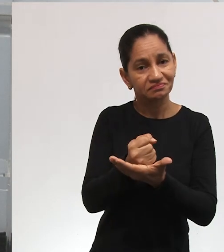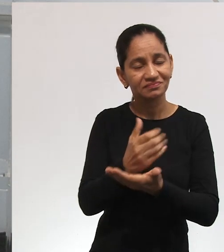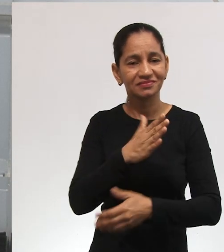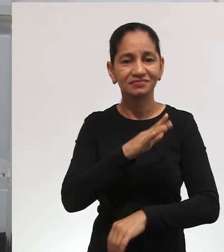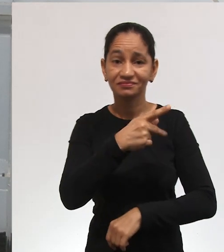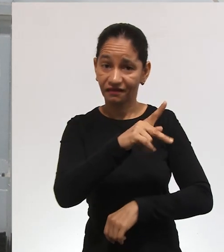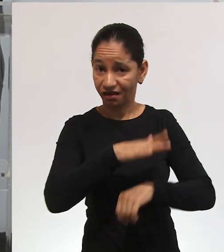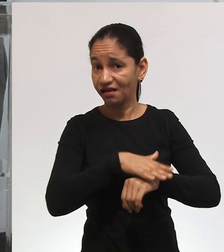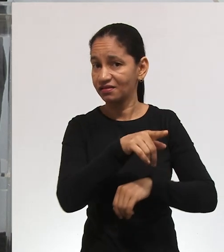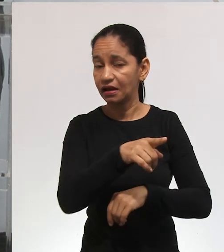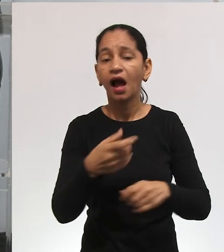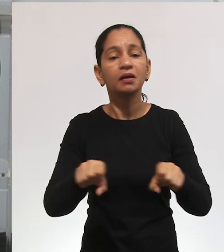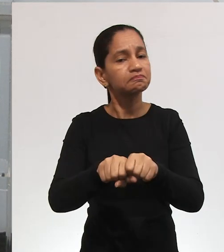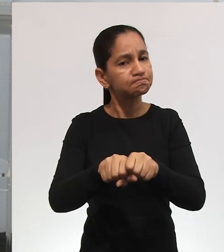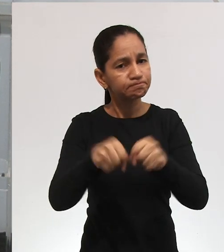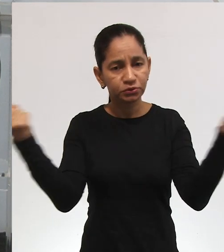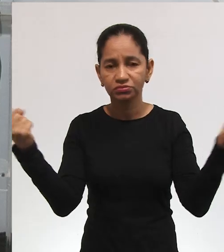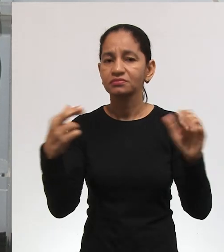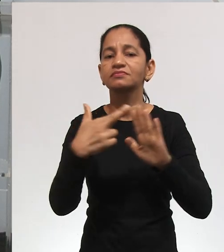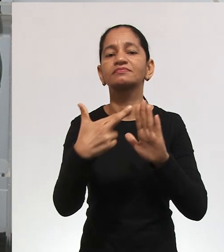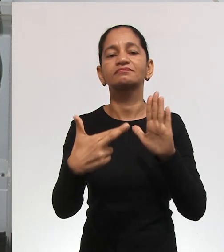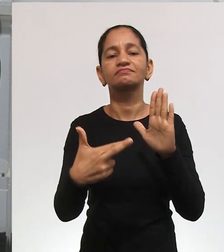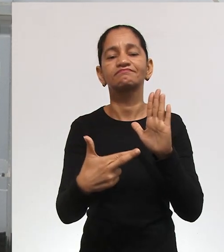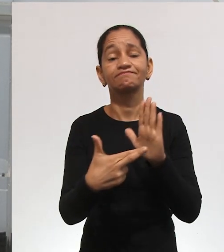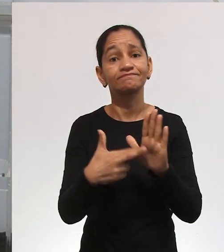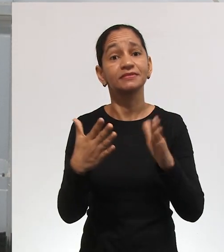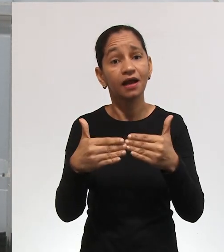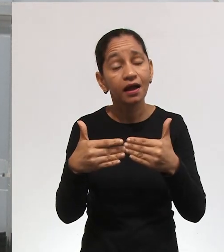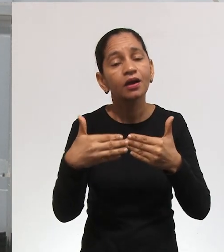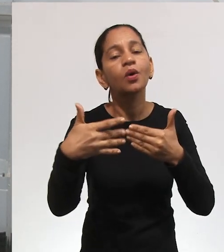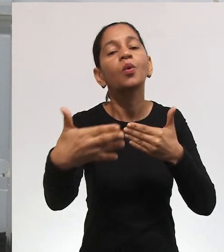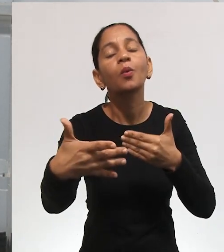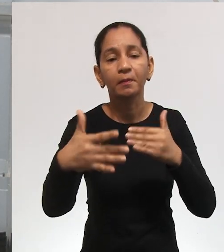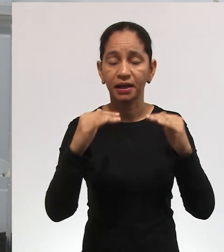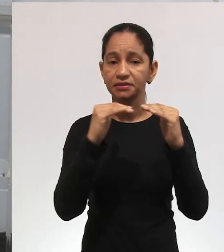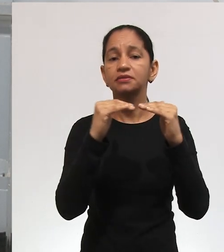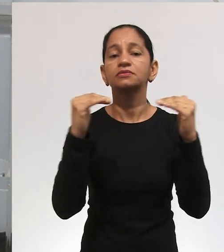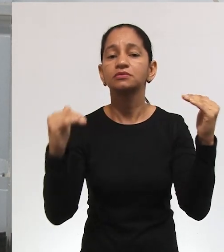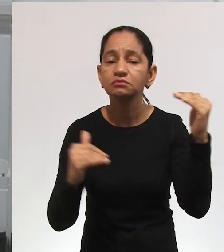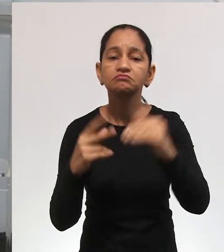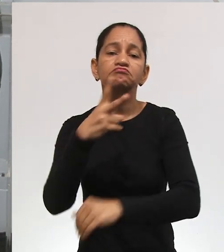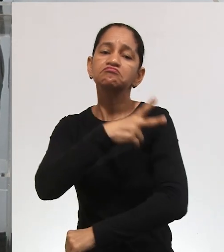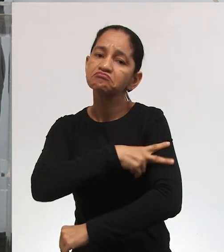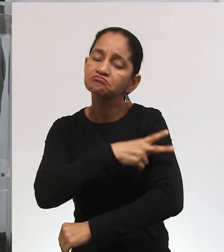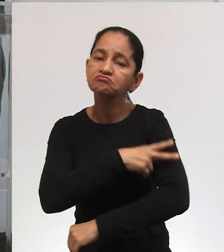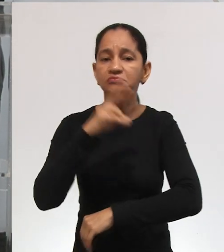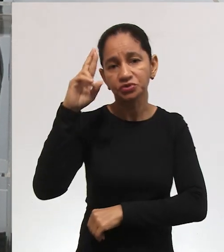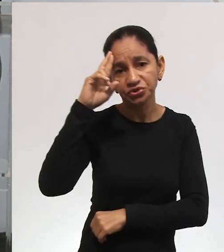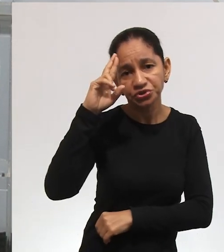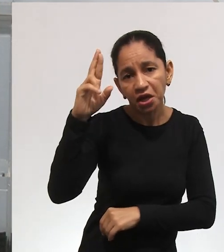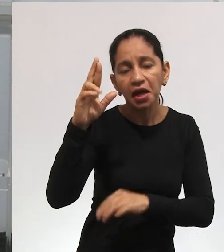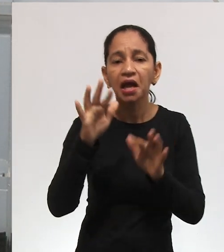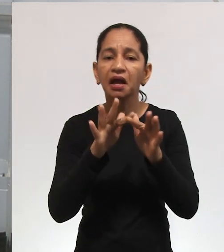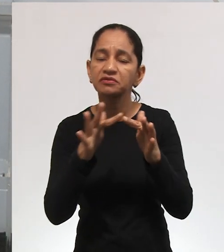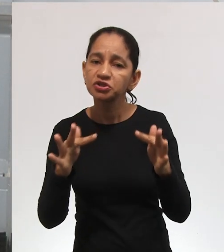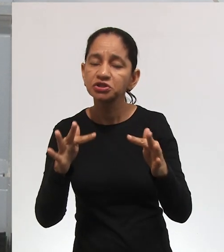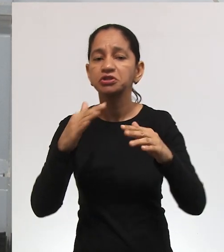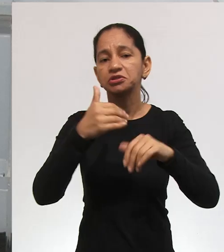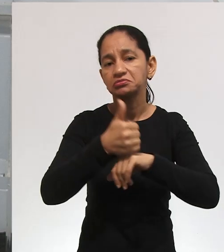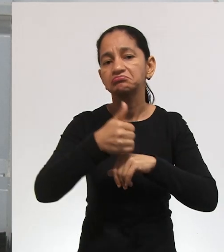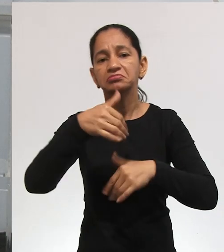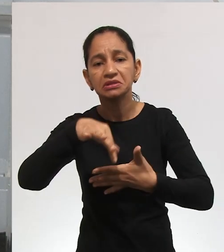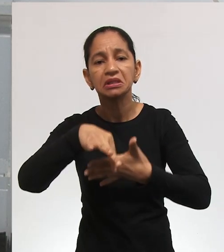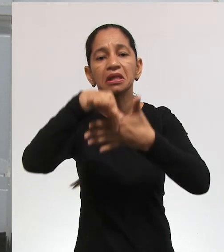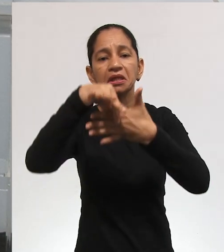estrutura escravagista que a gente passa a ter a ideia de subordinação. Essa subordinação é o controle que